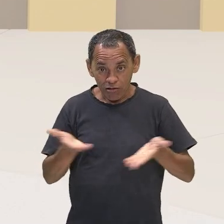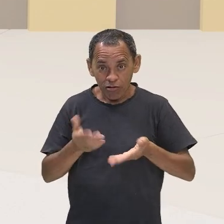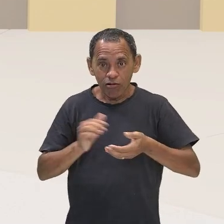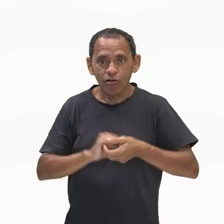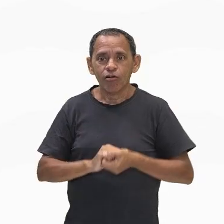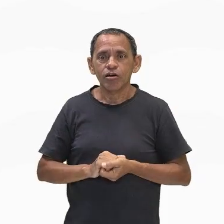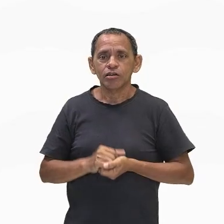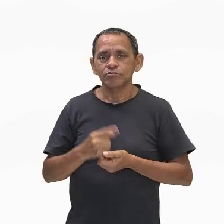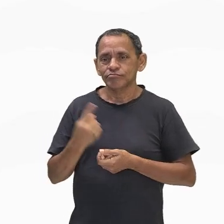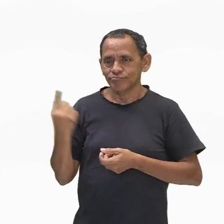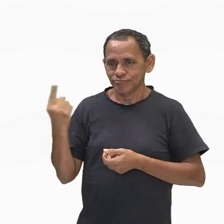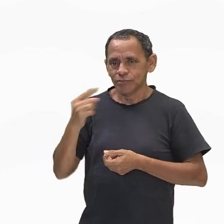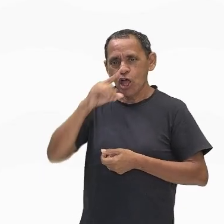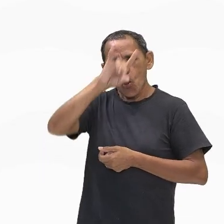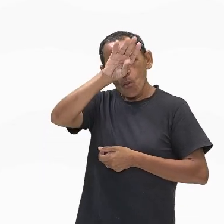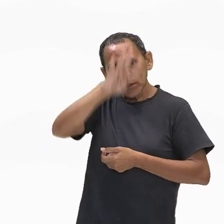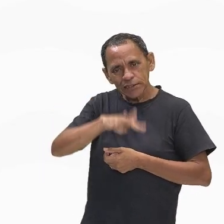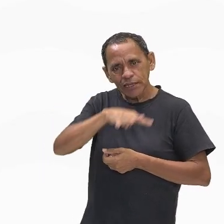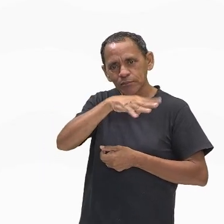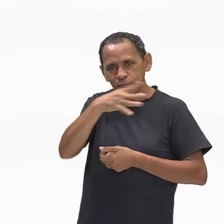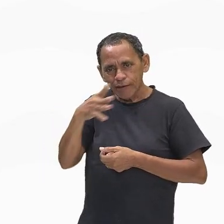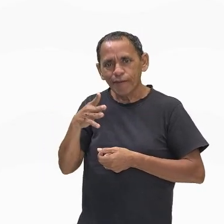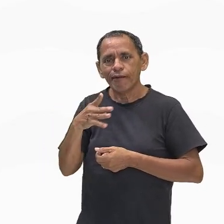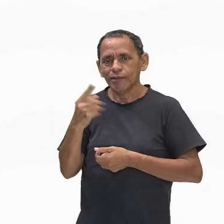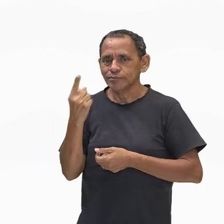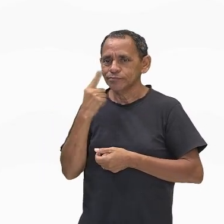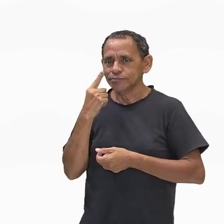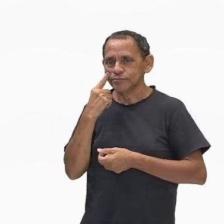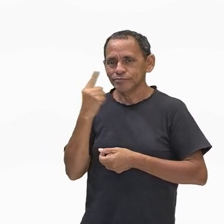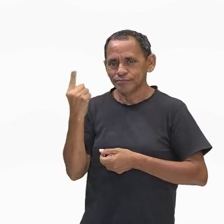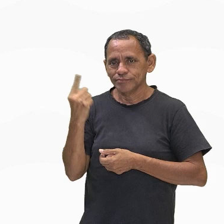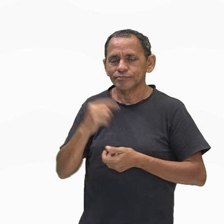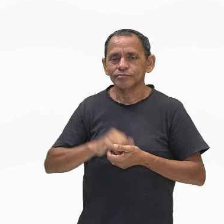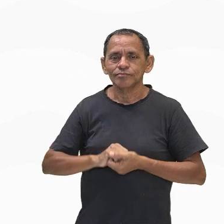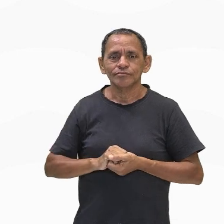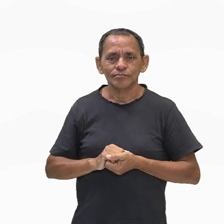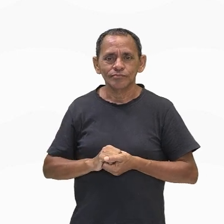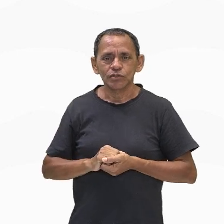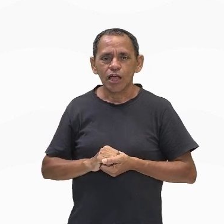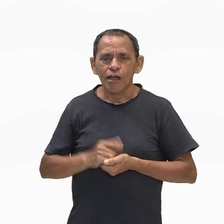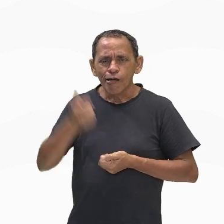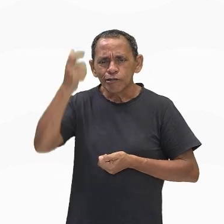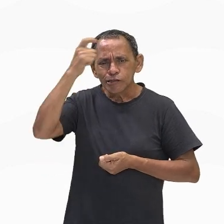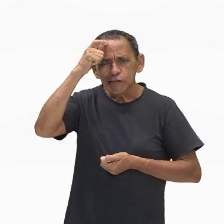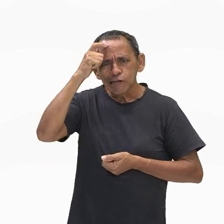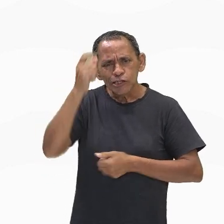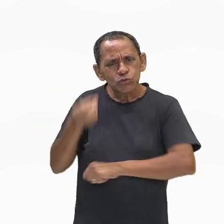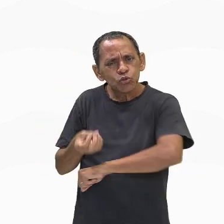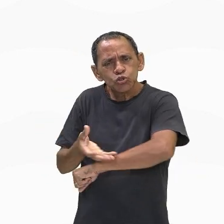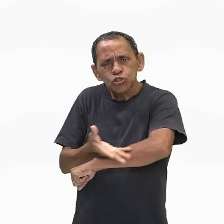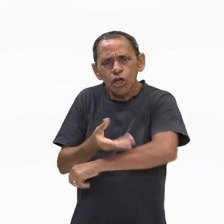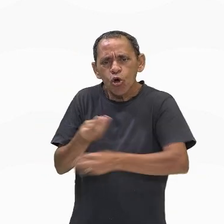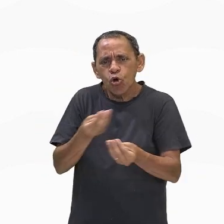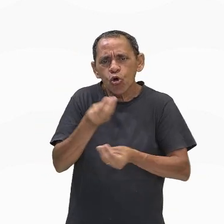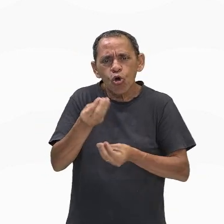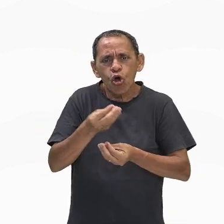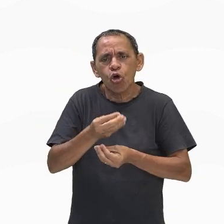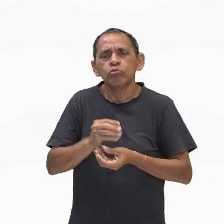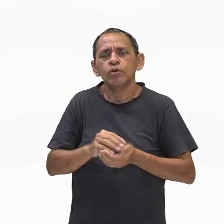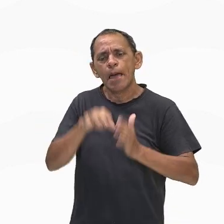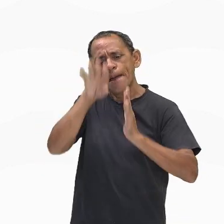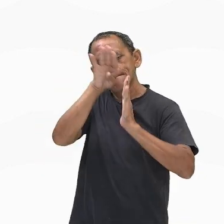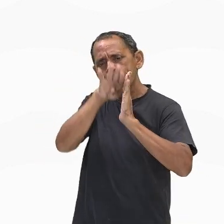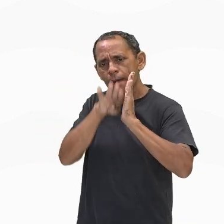uma tabelinha que a gente pode verificar, né, o coeficiente de inteligência emocional. Então, esse coeficiente